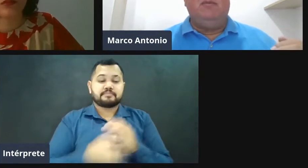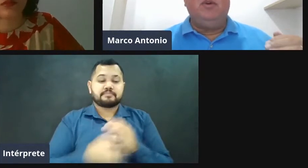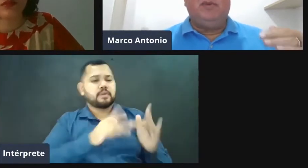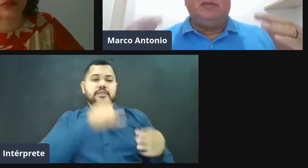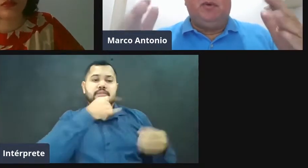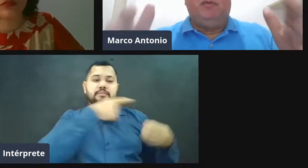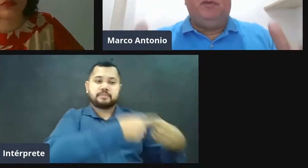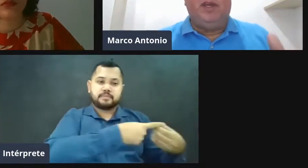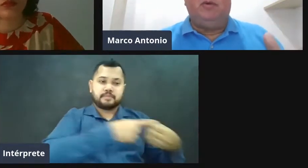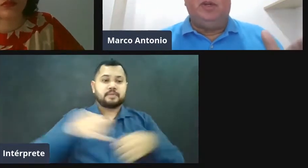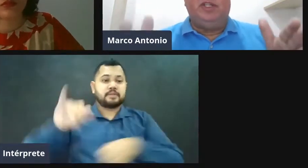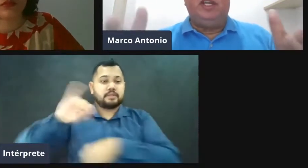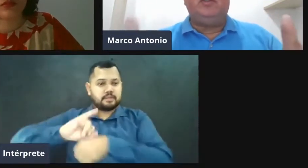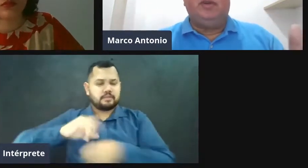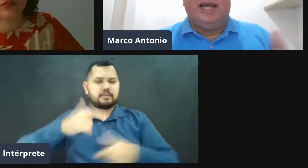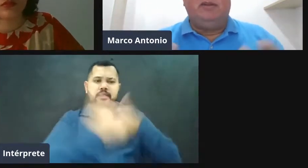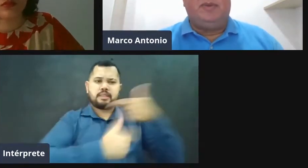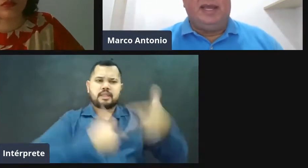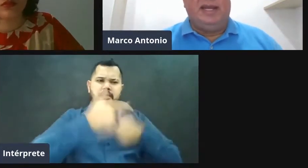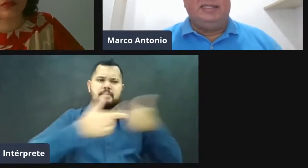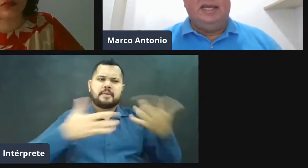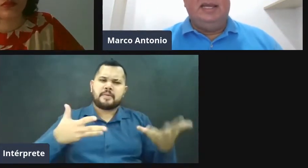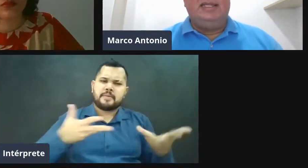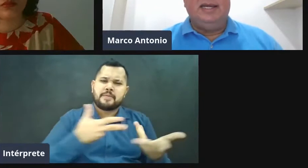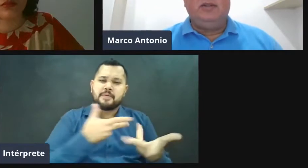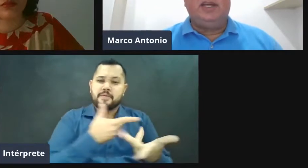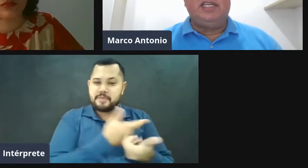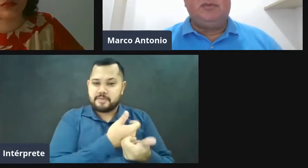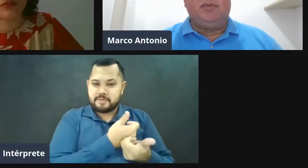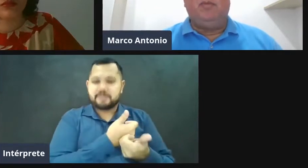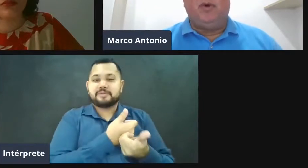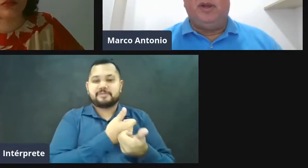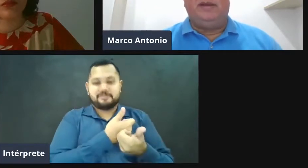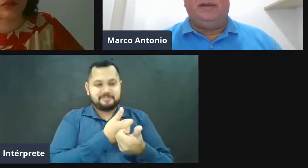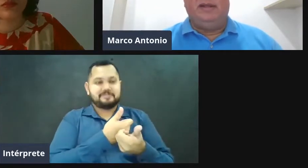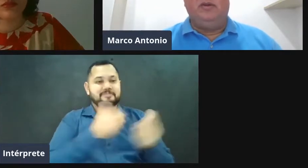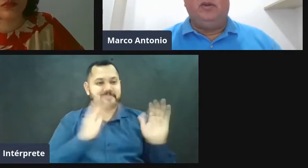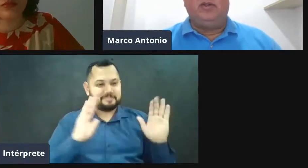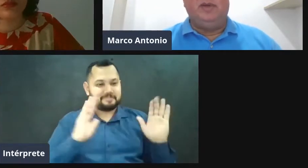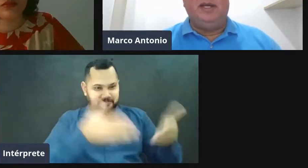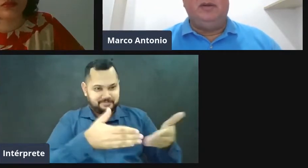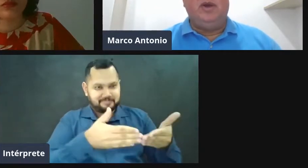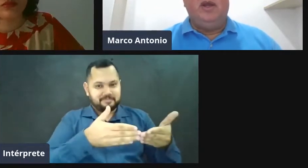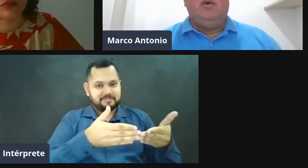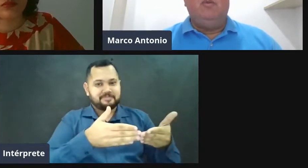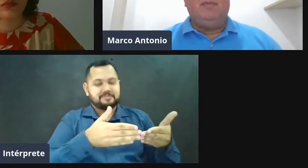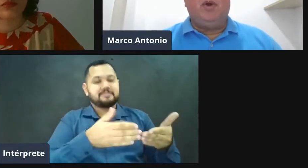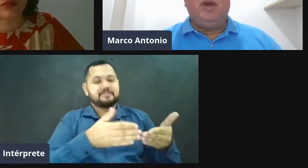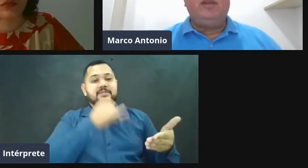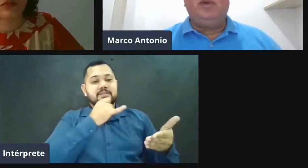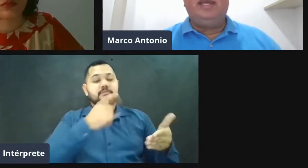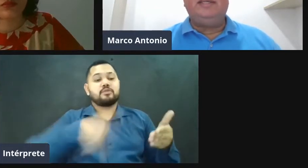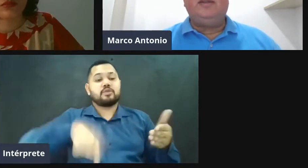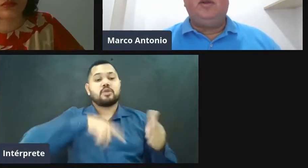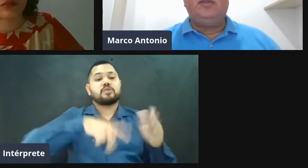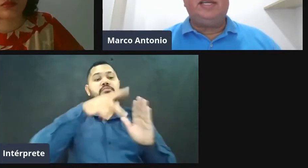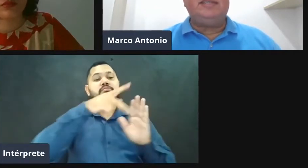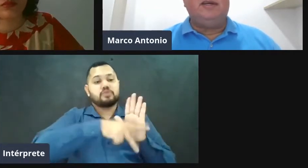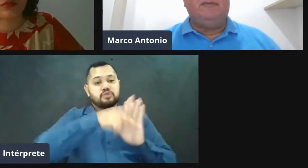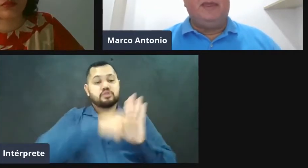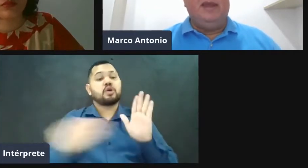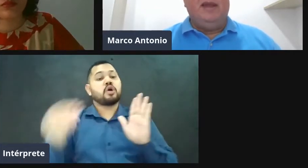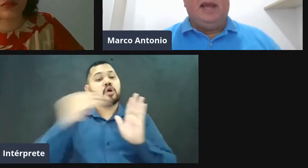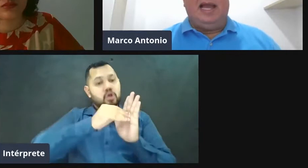um trabalho muito mais profícuo e direcionado para elas. Tanto que a gente propõe no nosso plano uma pró-reitoria